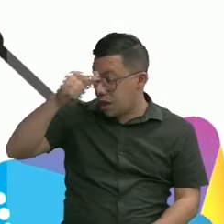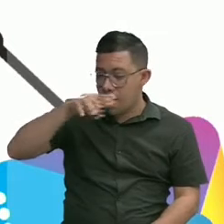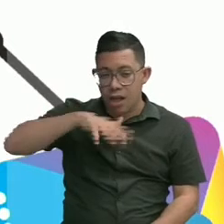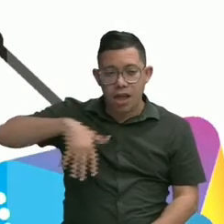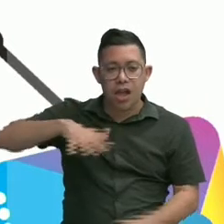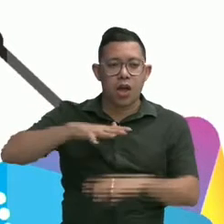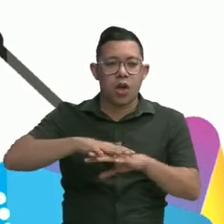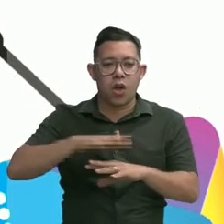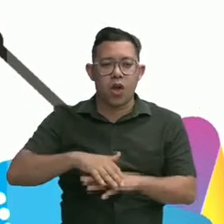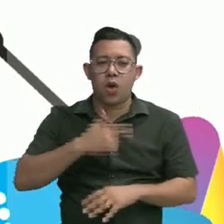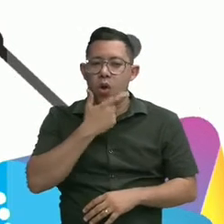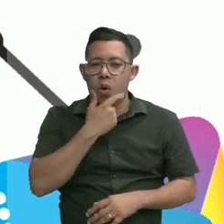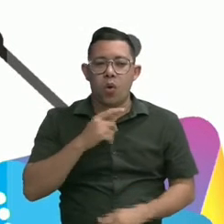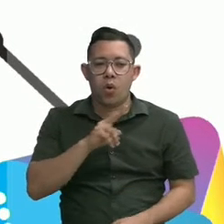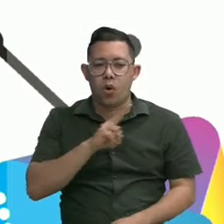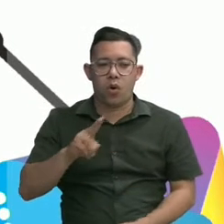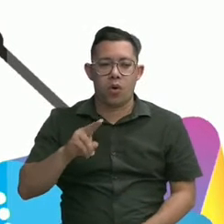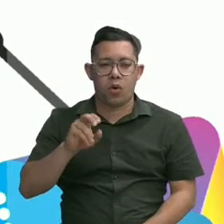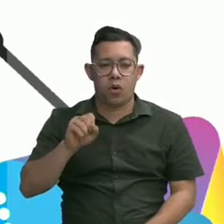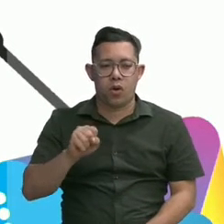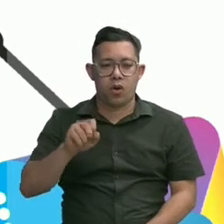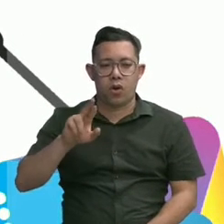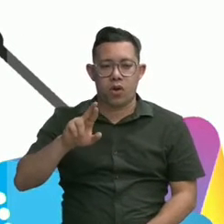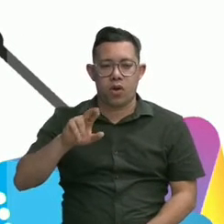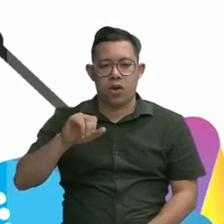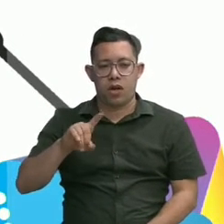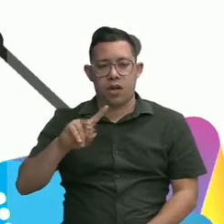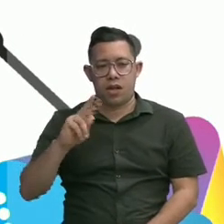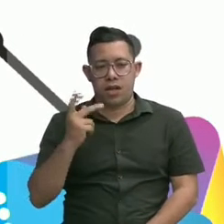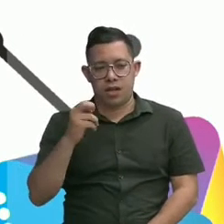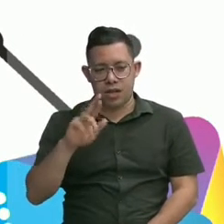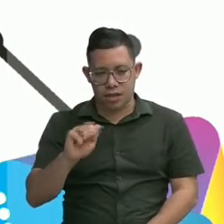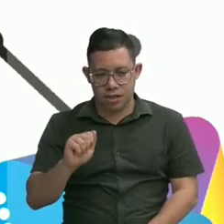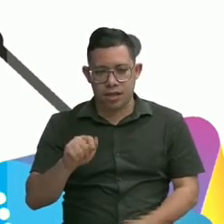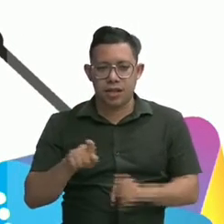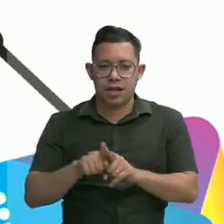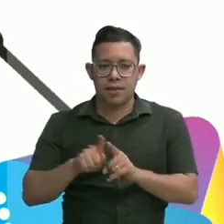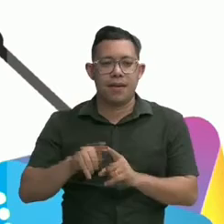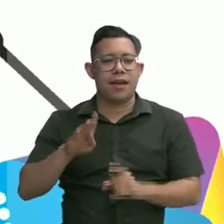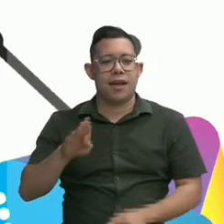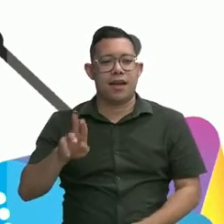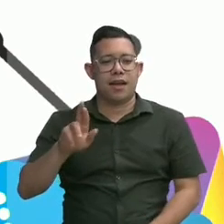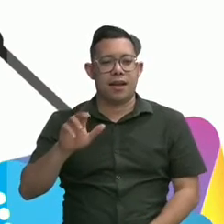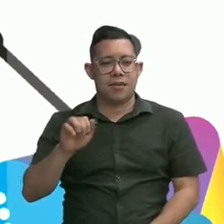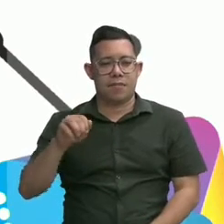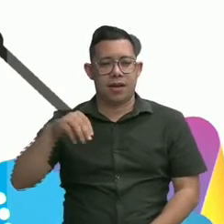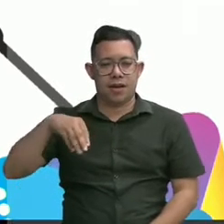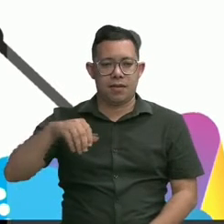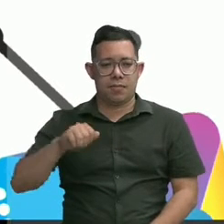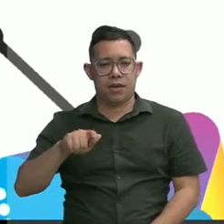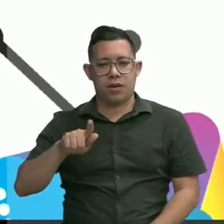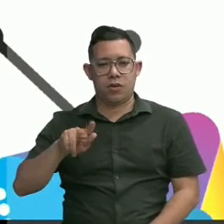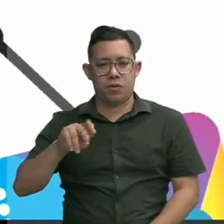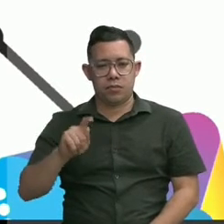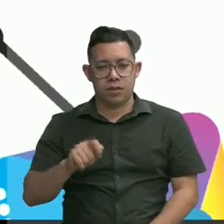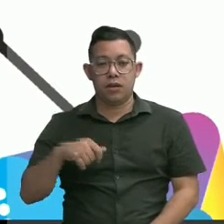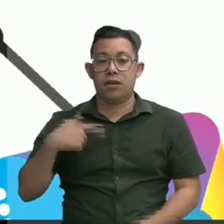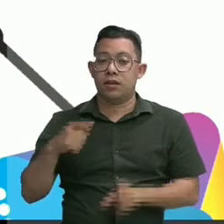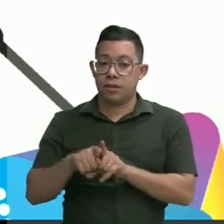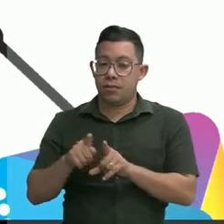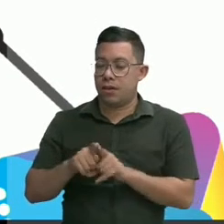matemáticos x Barra bramax dama Gotham ebá cara também